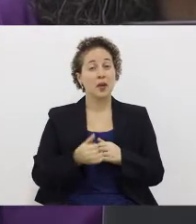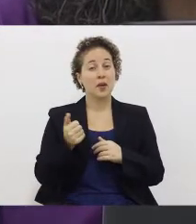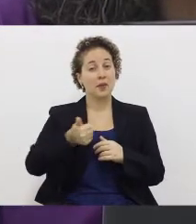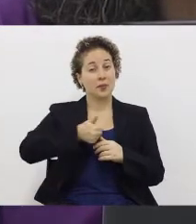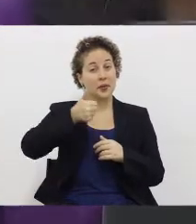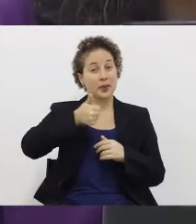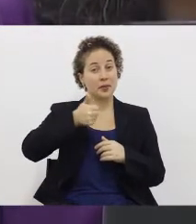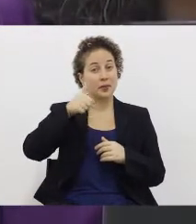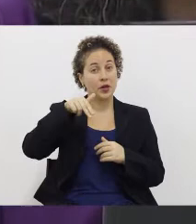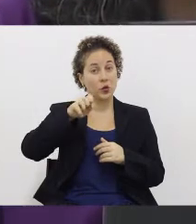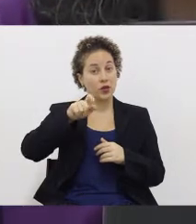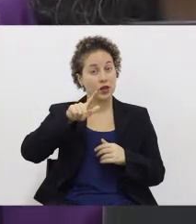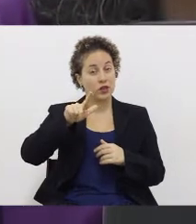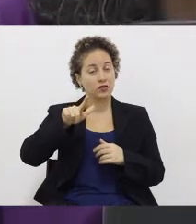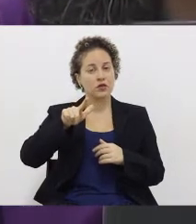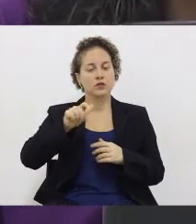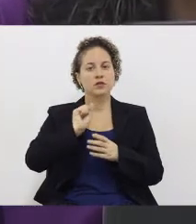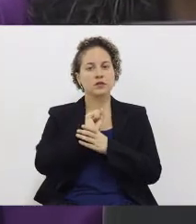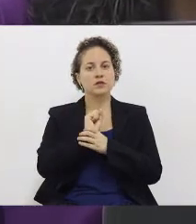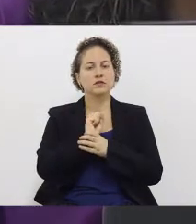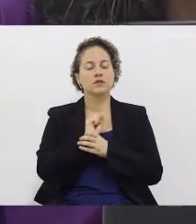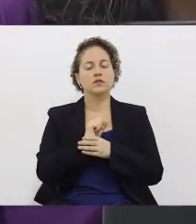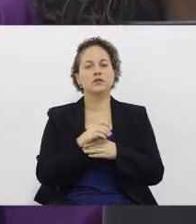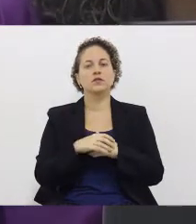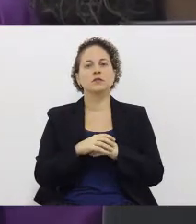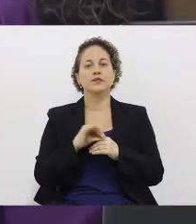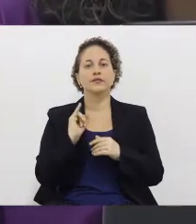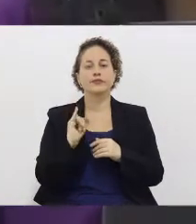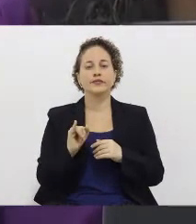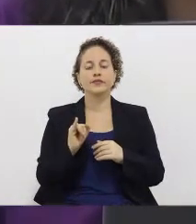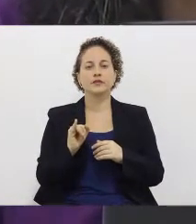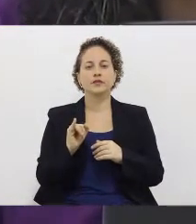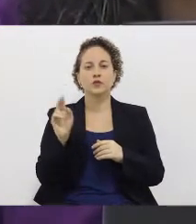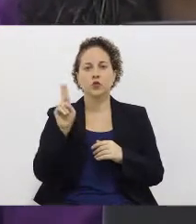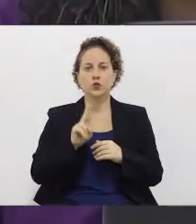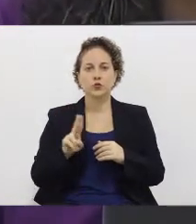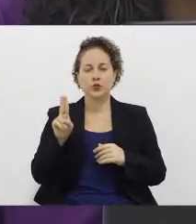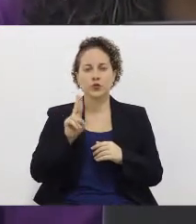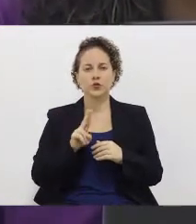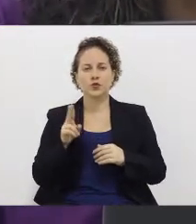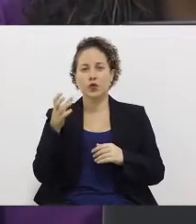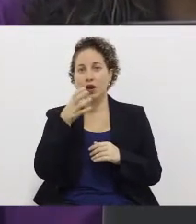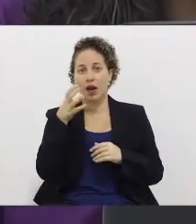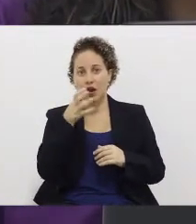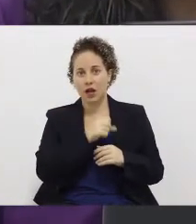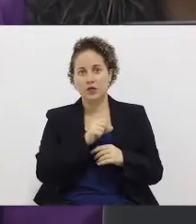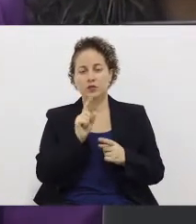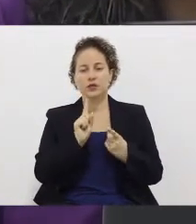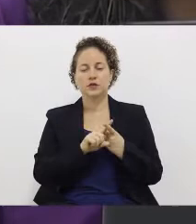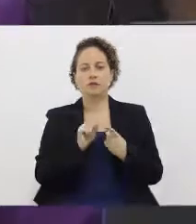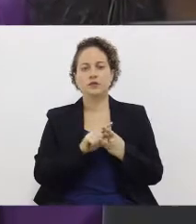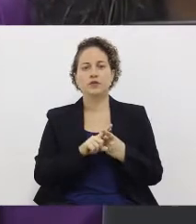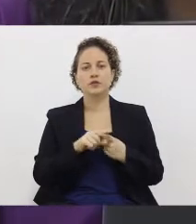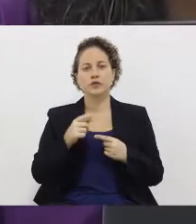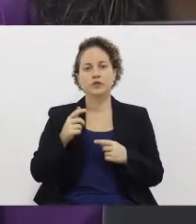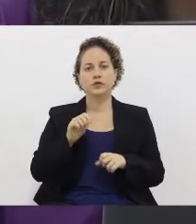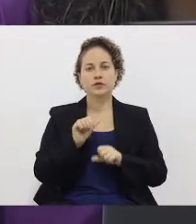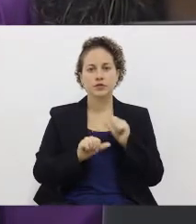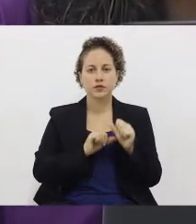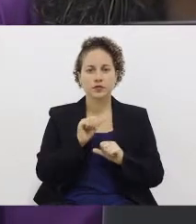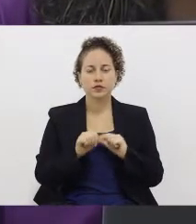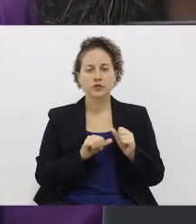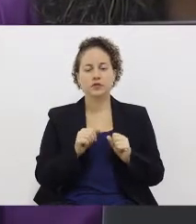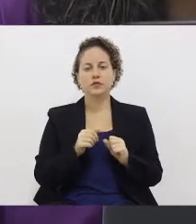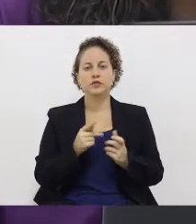segurança aqui, nível de segurança variação 1. Se por acaso o consumo for ainda mais acelerado, vai acontecer essa variação 2, o consumo